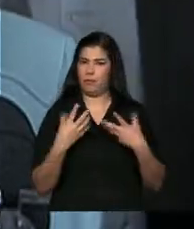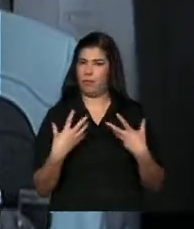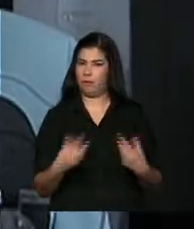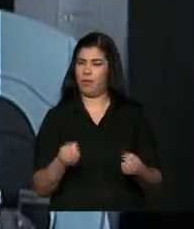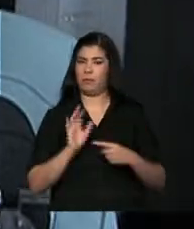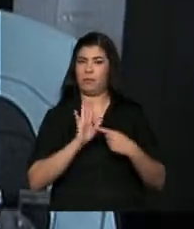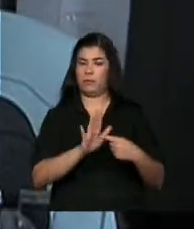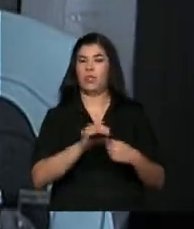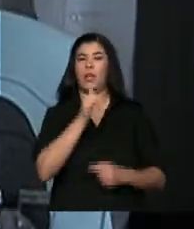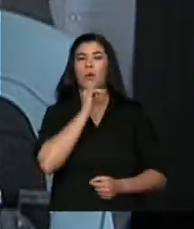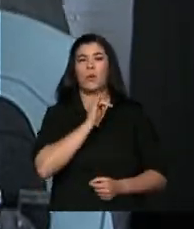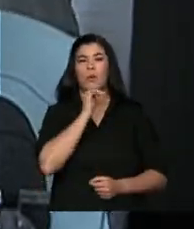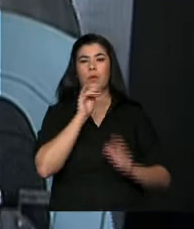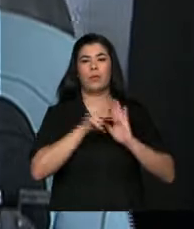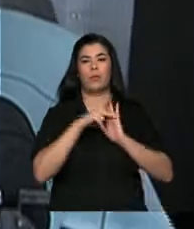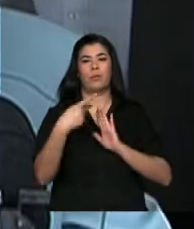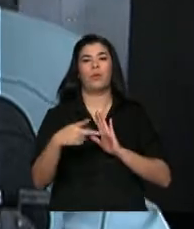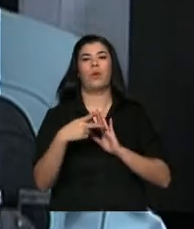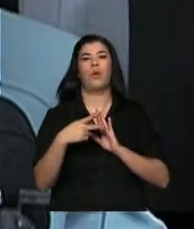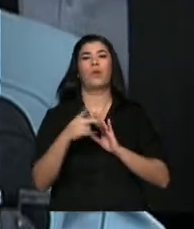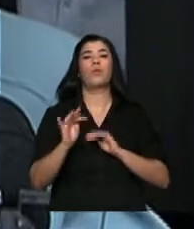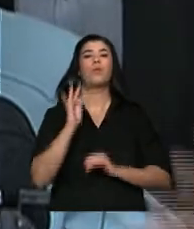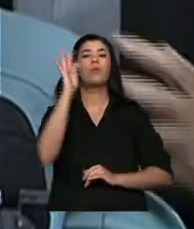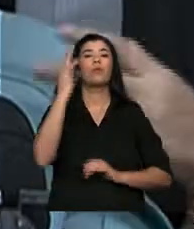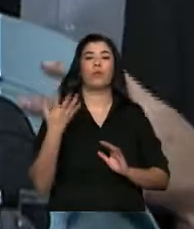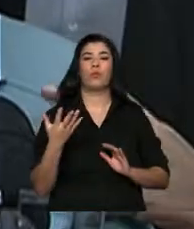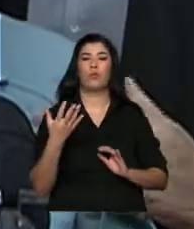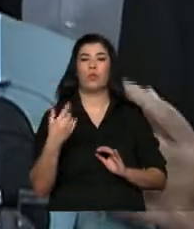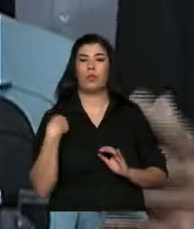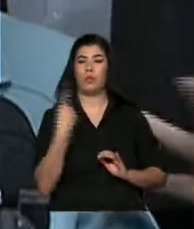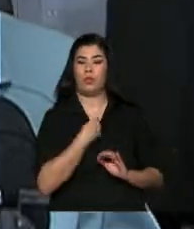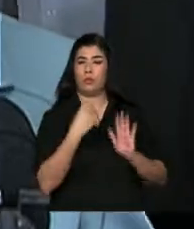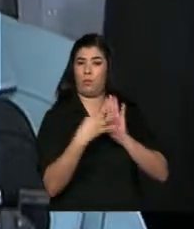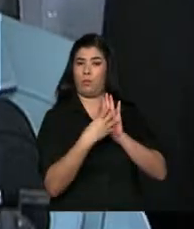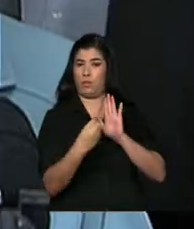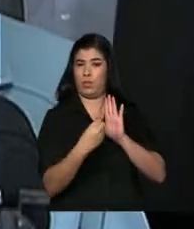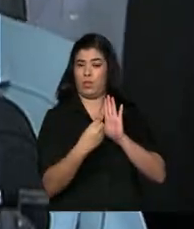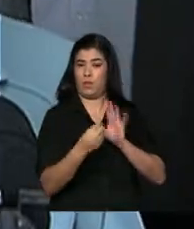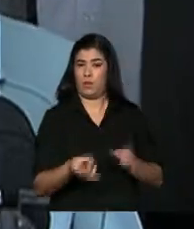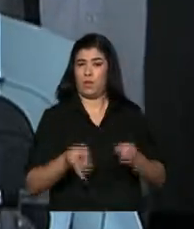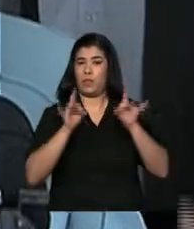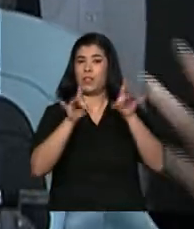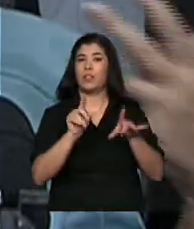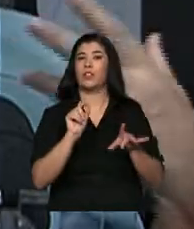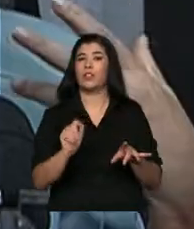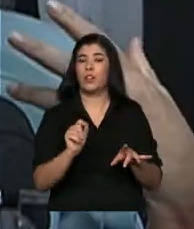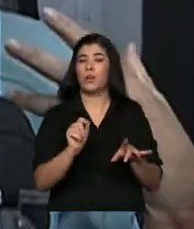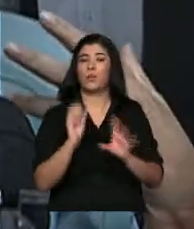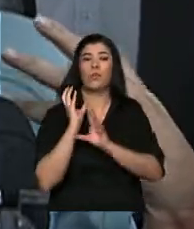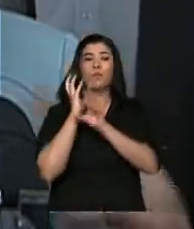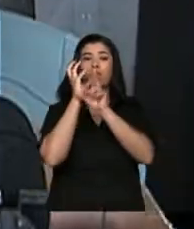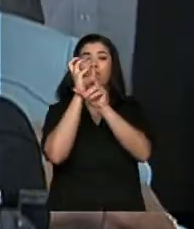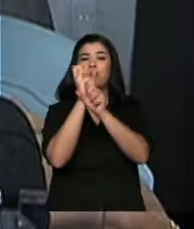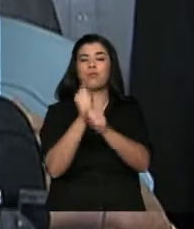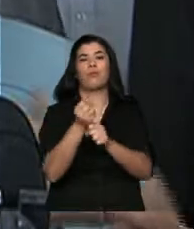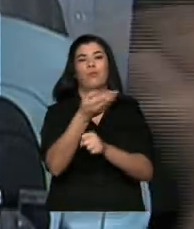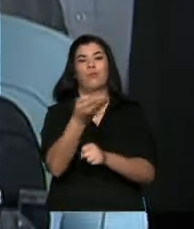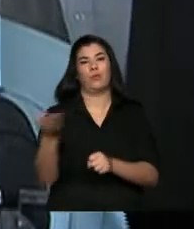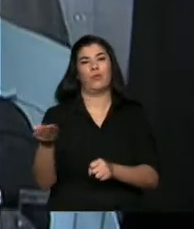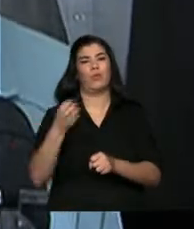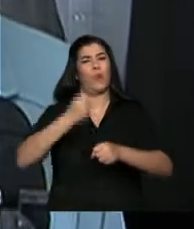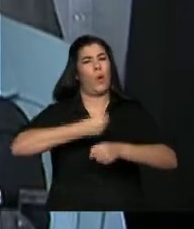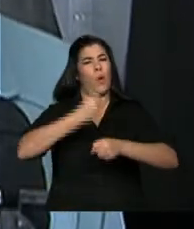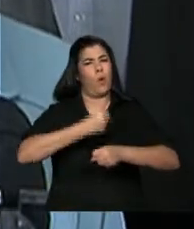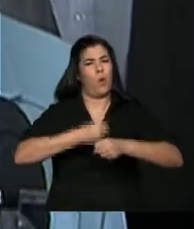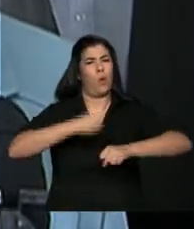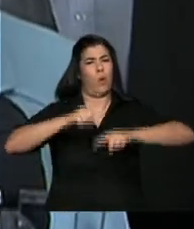um exemplo também depois, não só deixando legado em termos de todas as obras